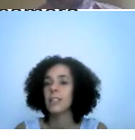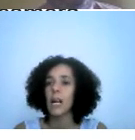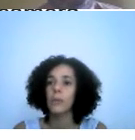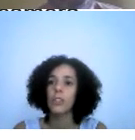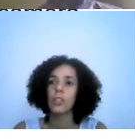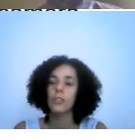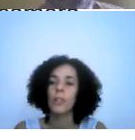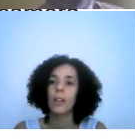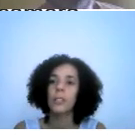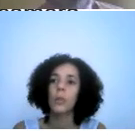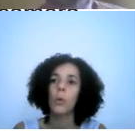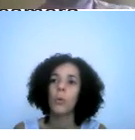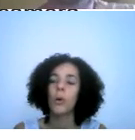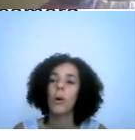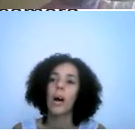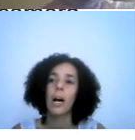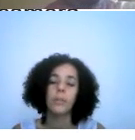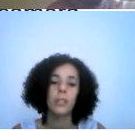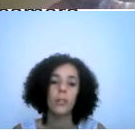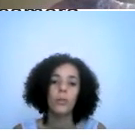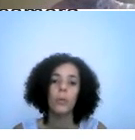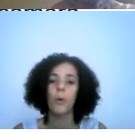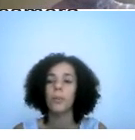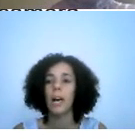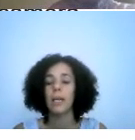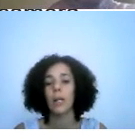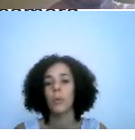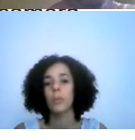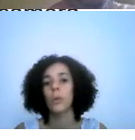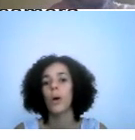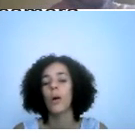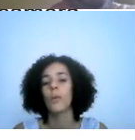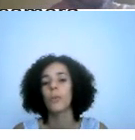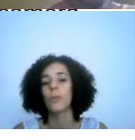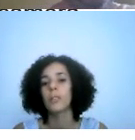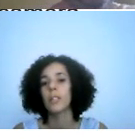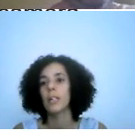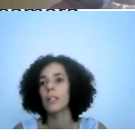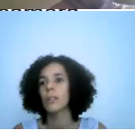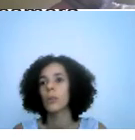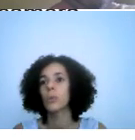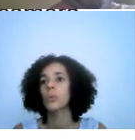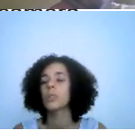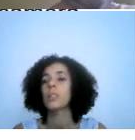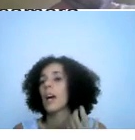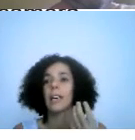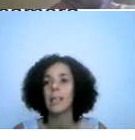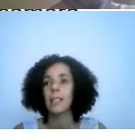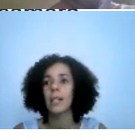Entre essas causas, a gente citou a causa de introdução involuntária, que é quando você